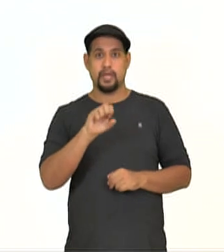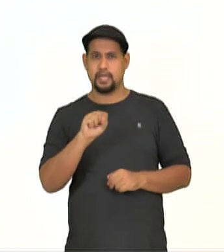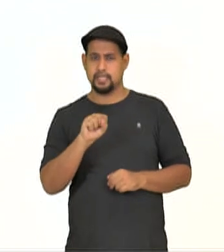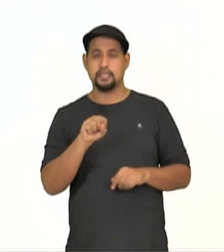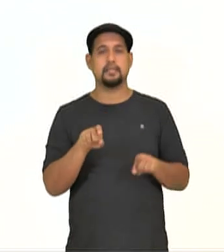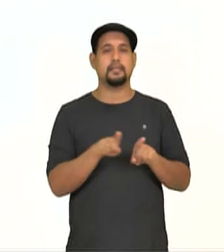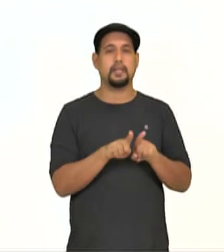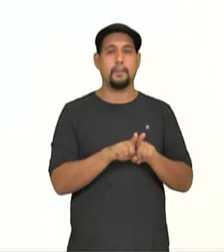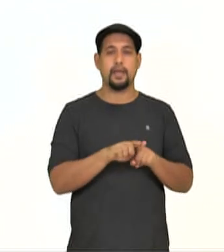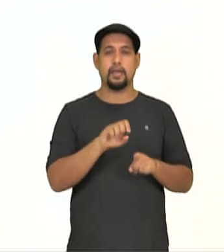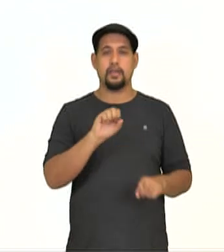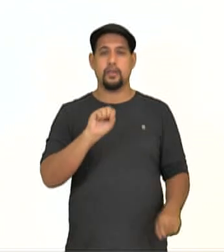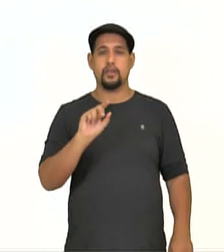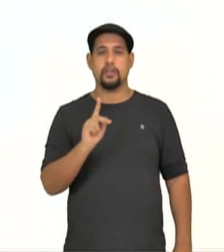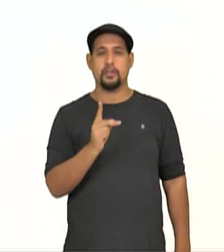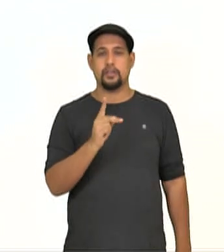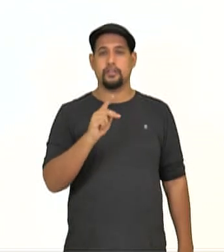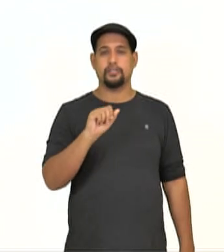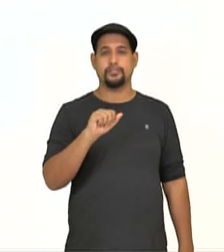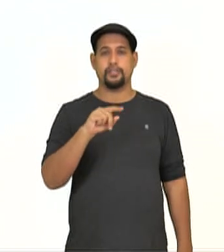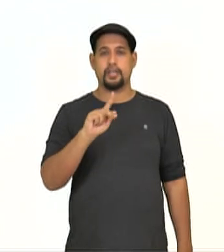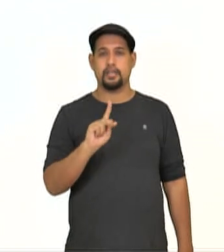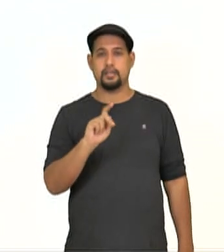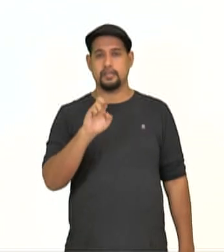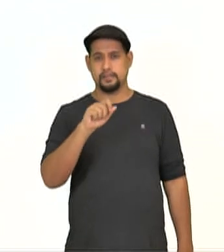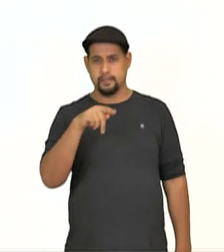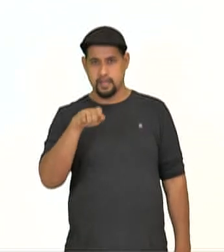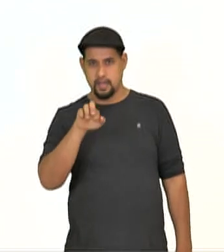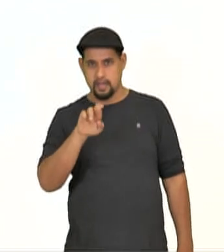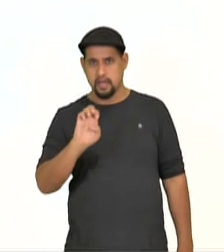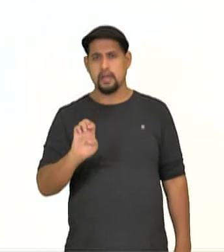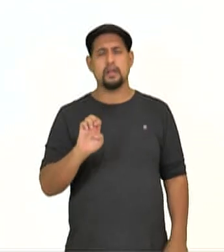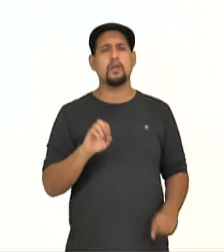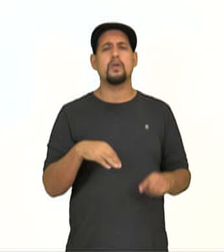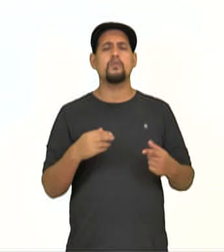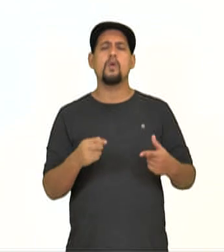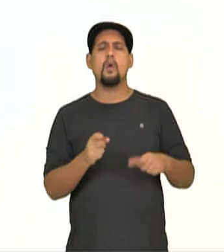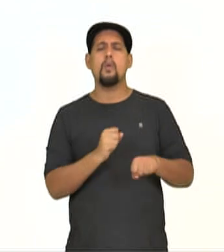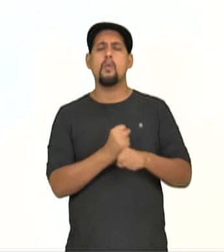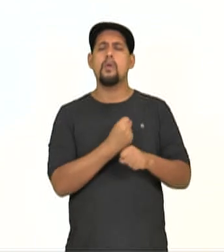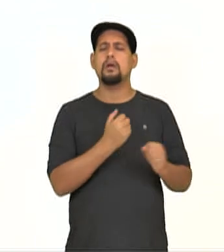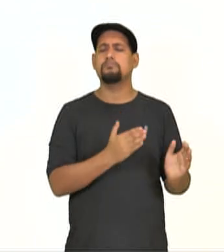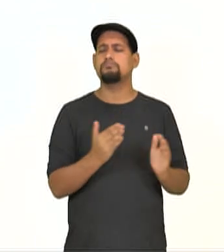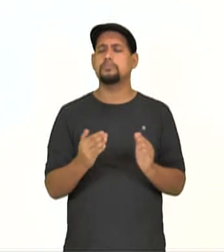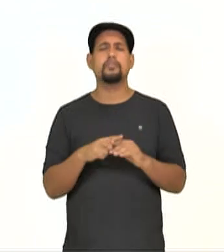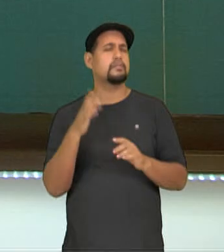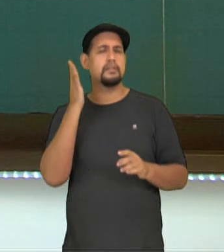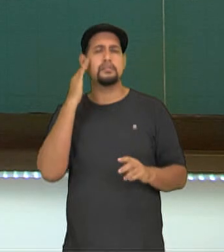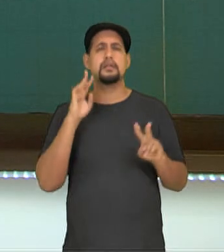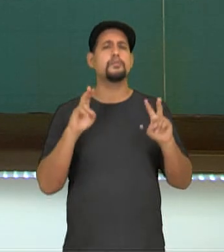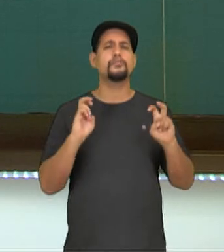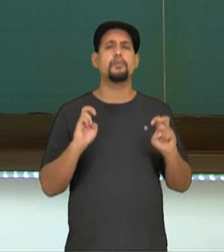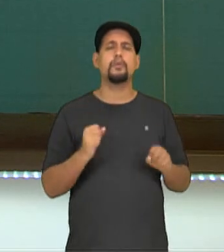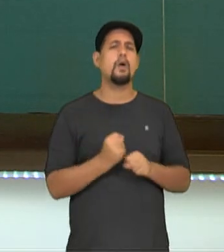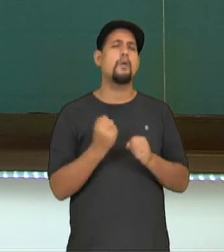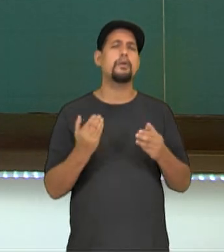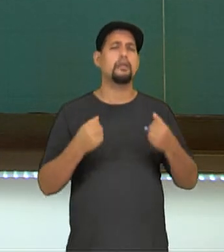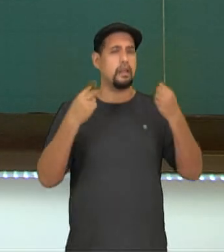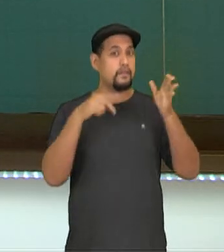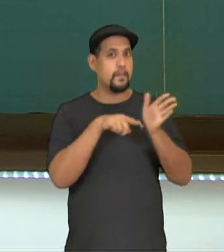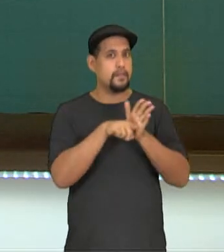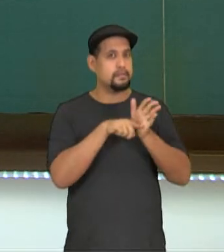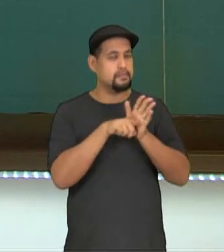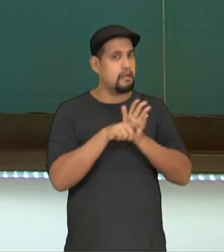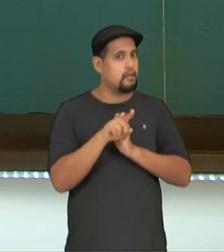William Shakespeare pertenceram ao mesmo período literário. Que período foi esse e o que você sabe sobre ele? Vamos pesquisar